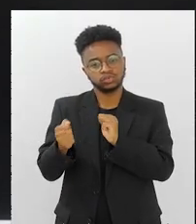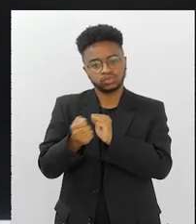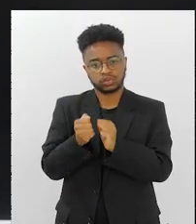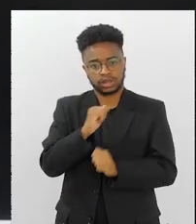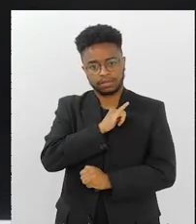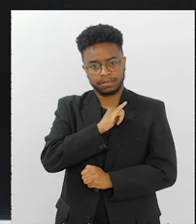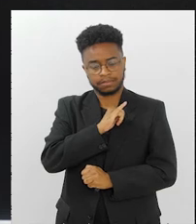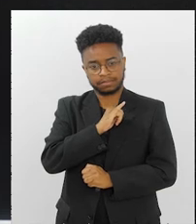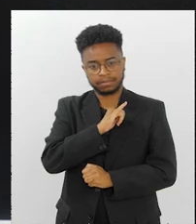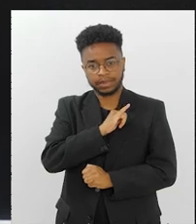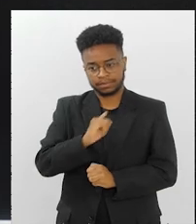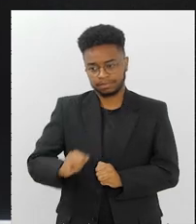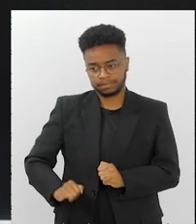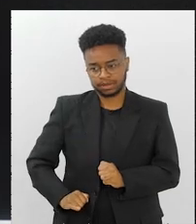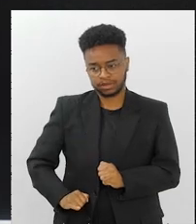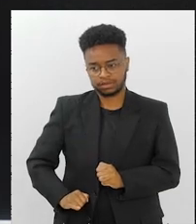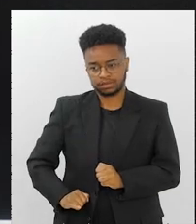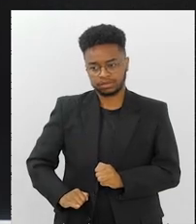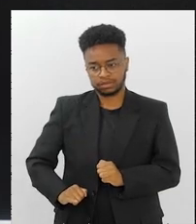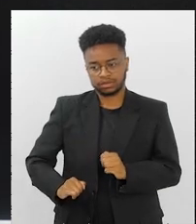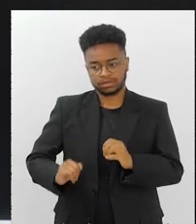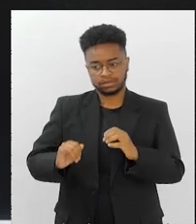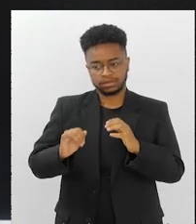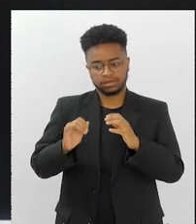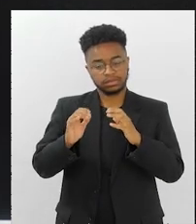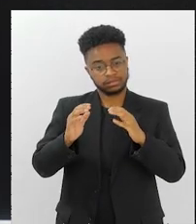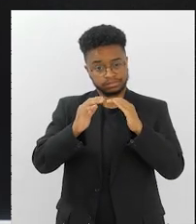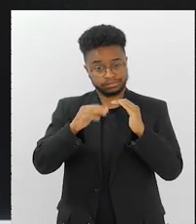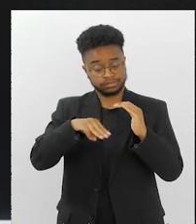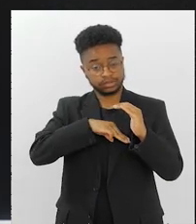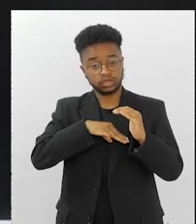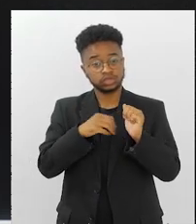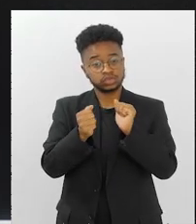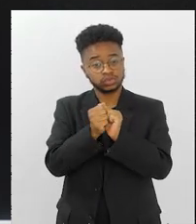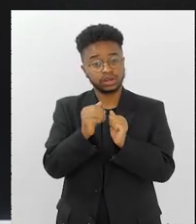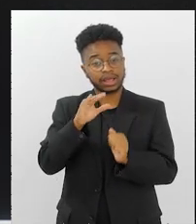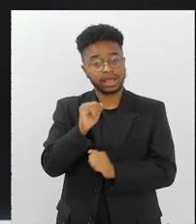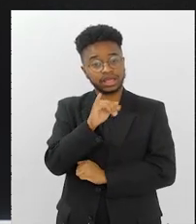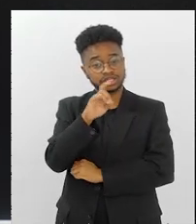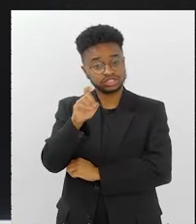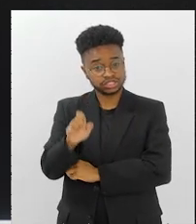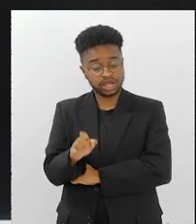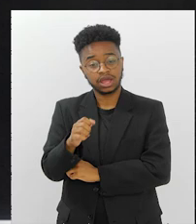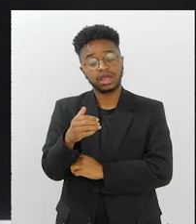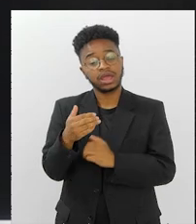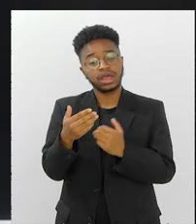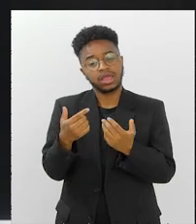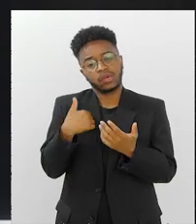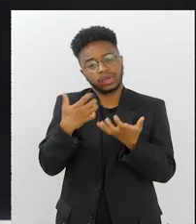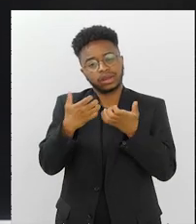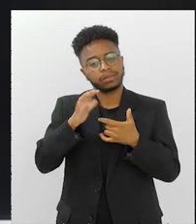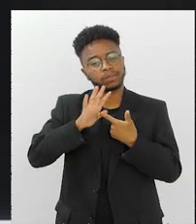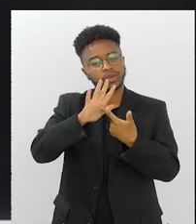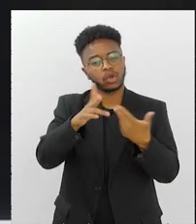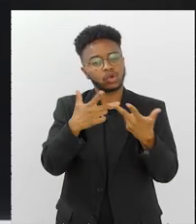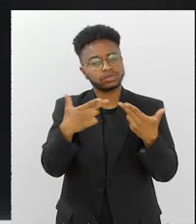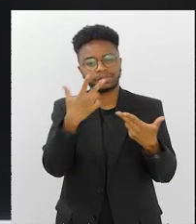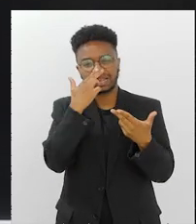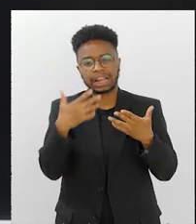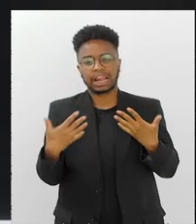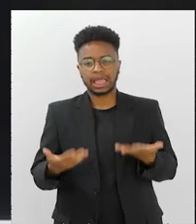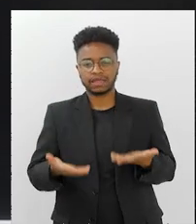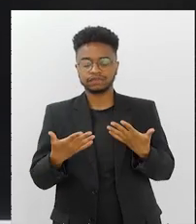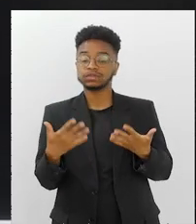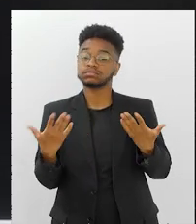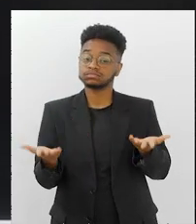Império Serrano que era sobre as águas de Caxambu que a minha comissão de frente eu queria uma coisa que passasse leveza E